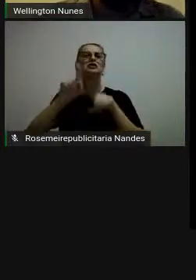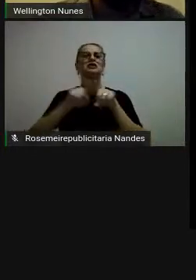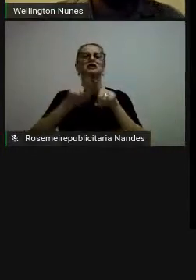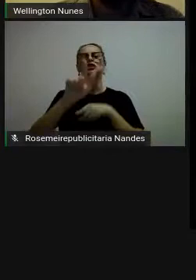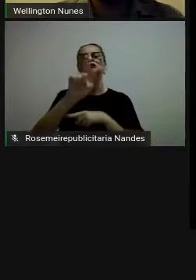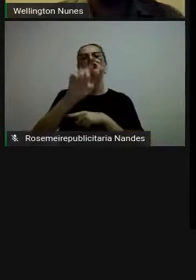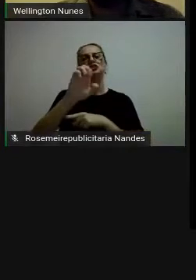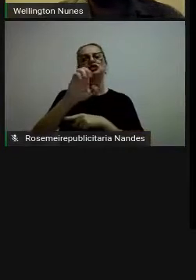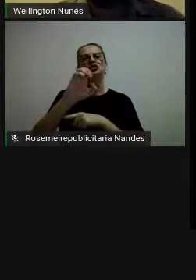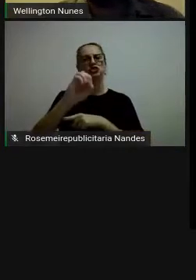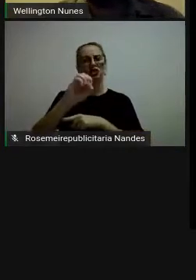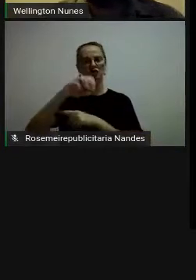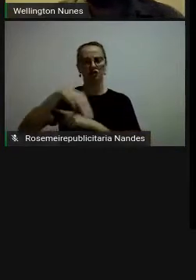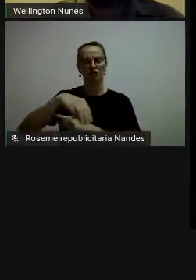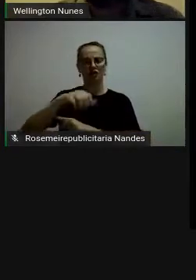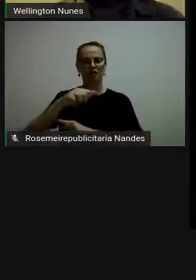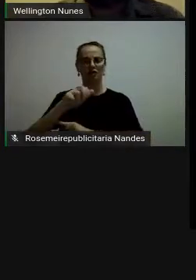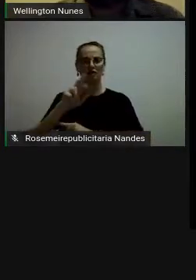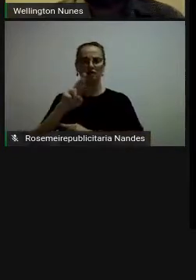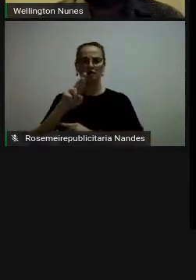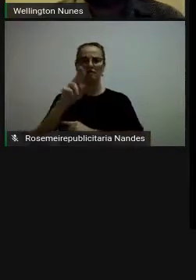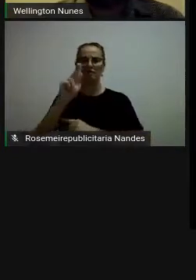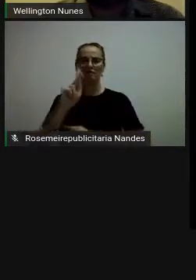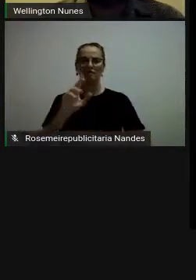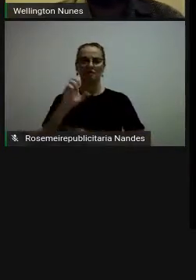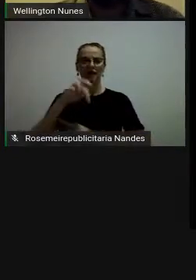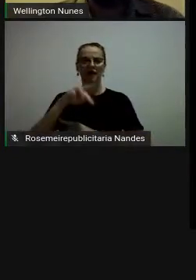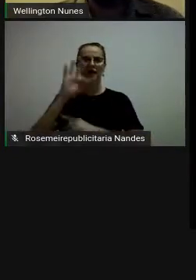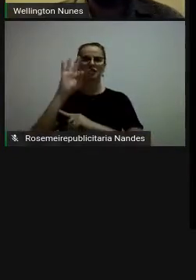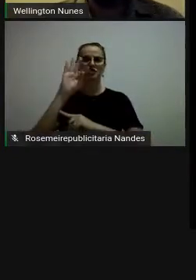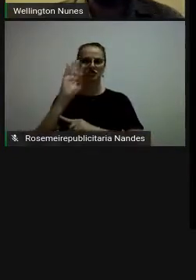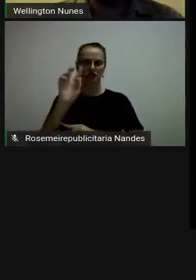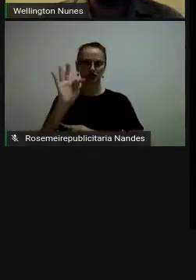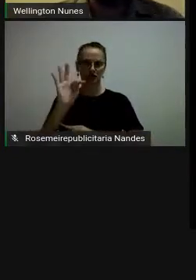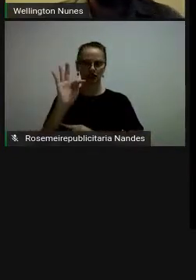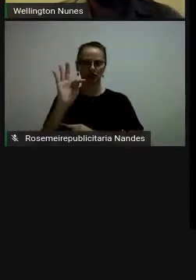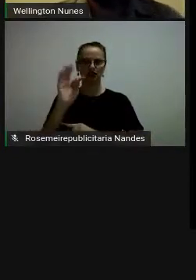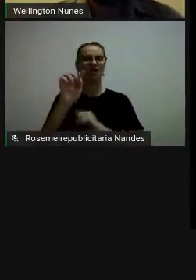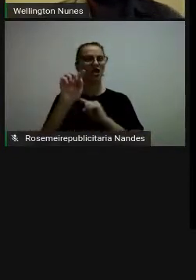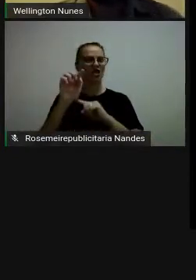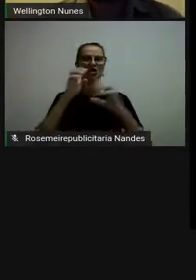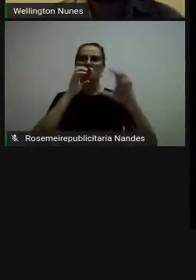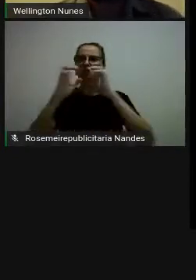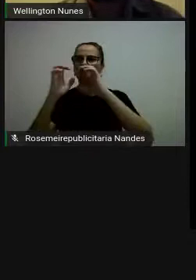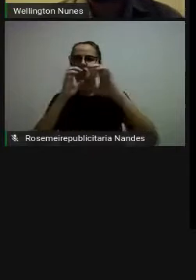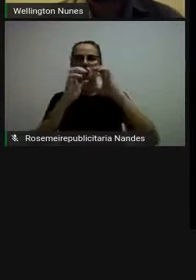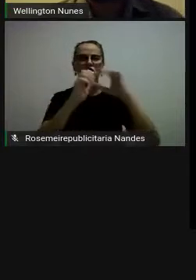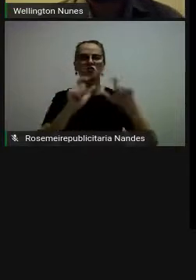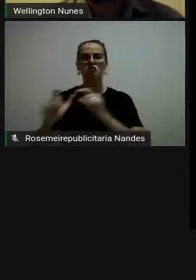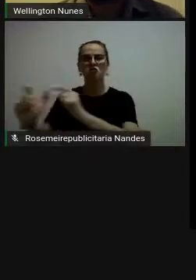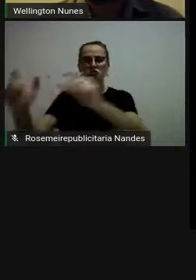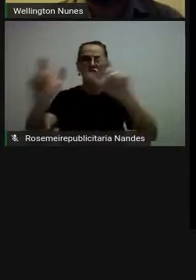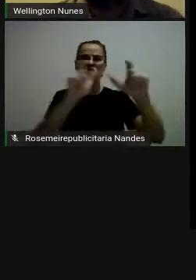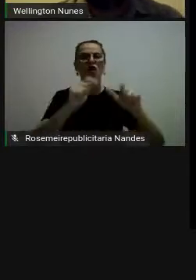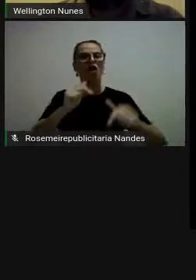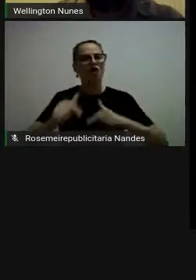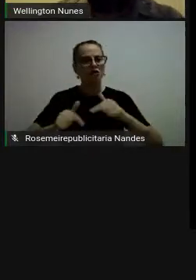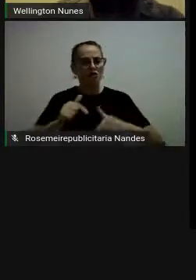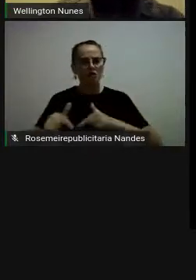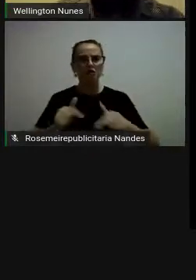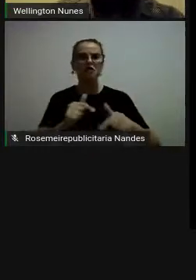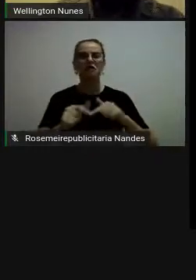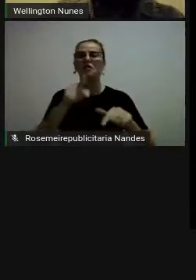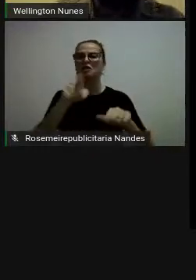que é você entender onde o seu cliente se encontra. Então, por meio de geolocalização, você consegue, por exemplo,